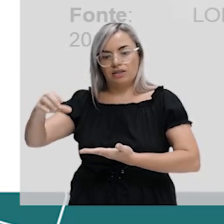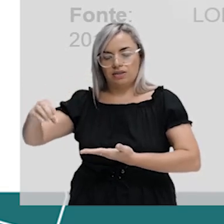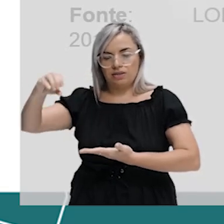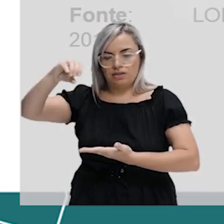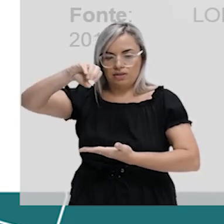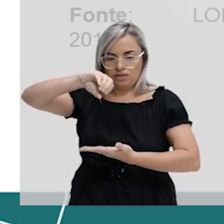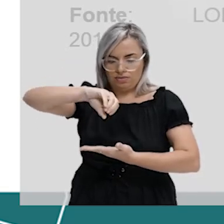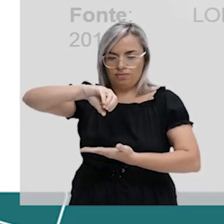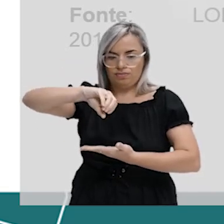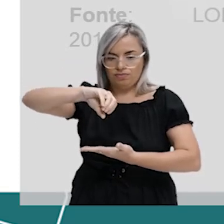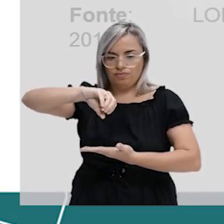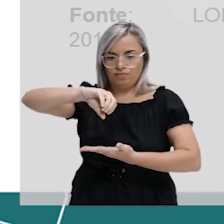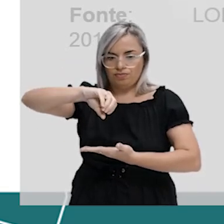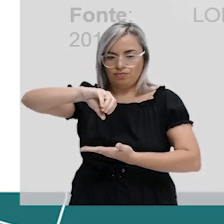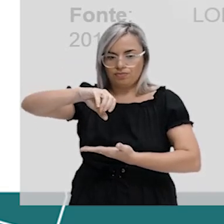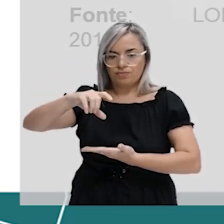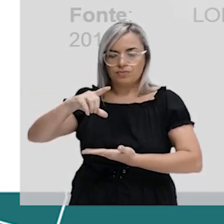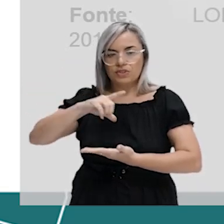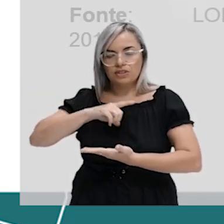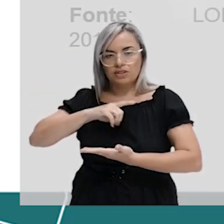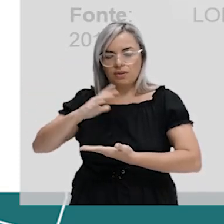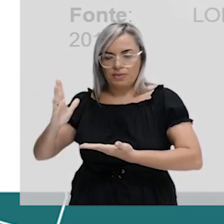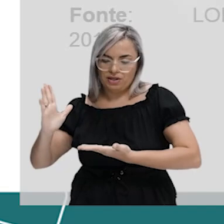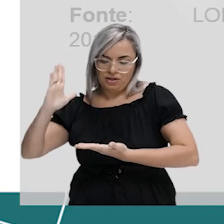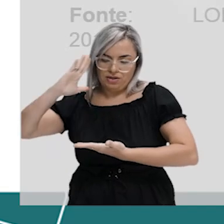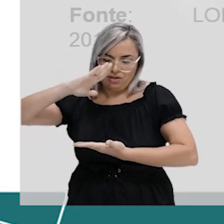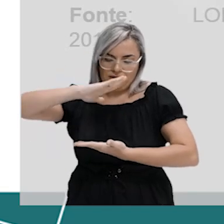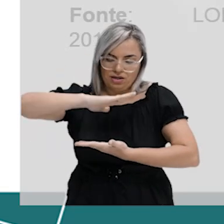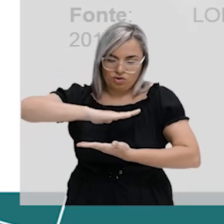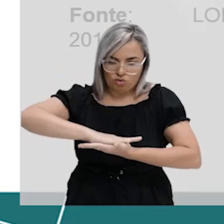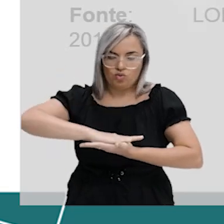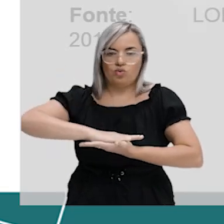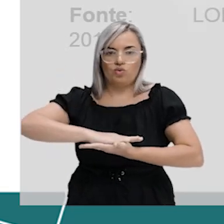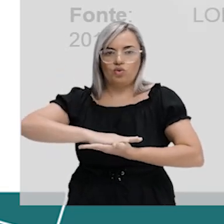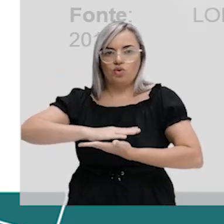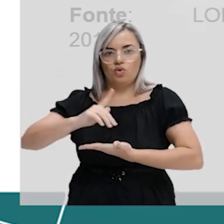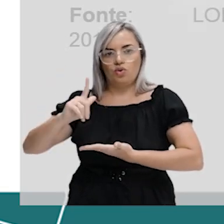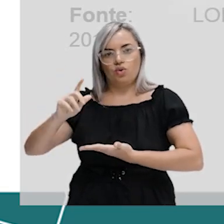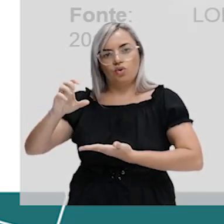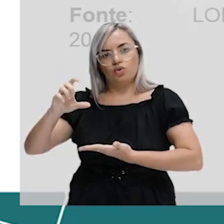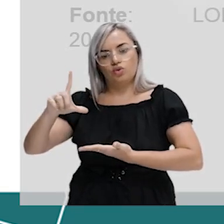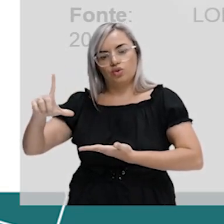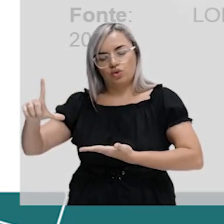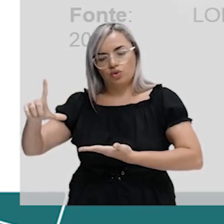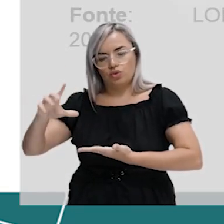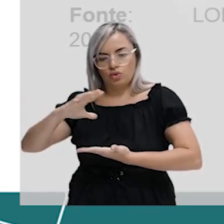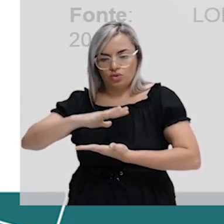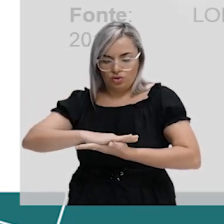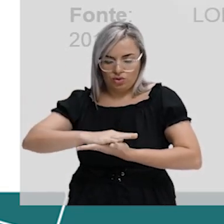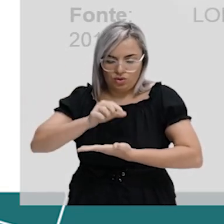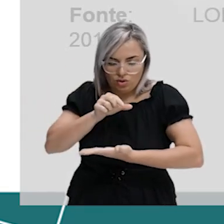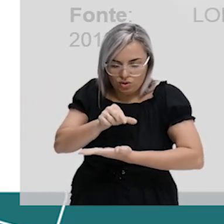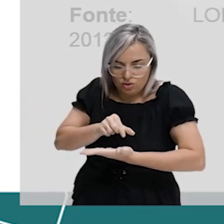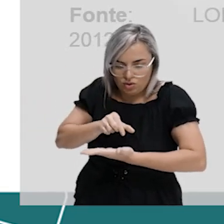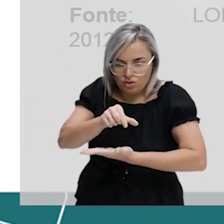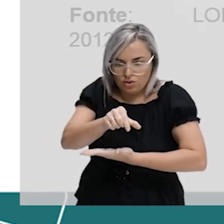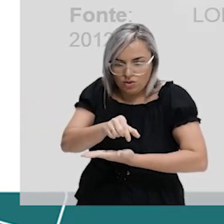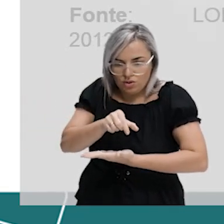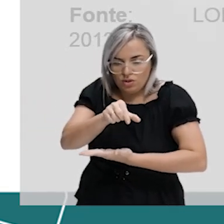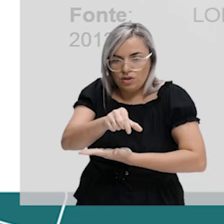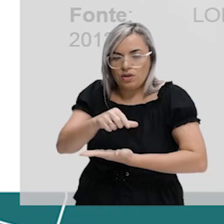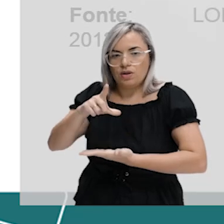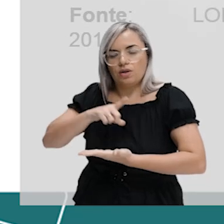colocar o meu gel, a minha placa do gel de agarose, e ali dentro desses orifícios eu vou jogar, pessoal, o